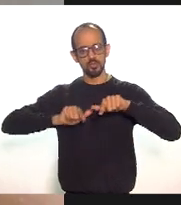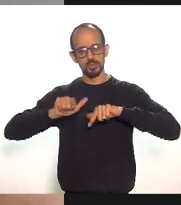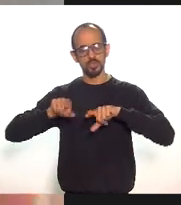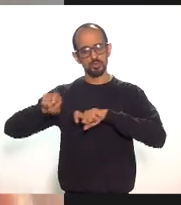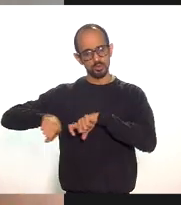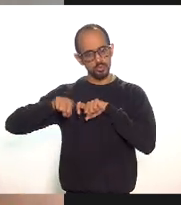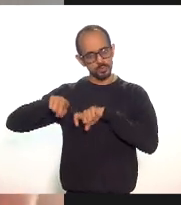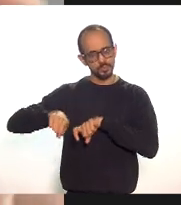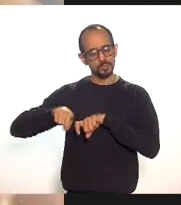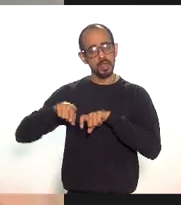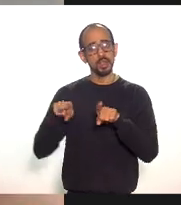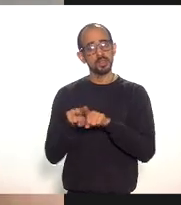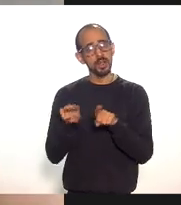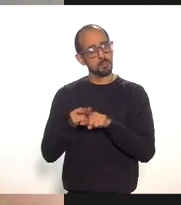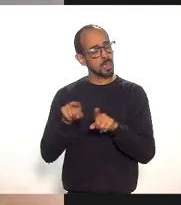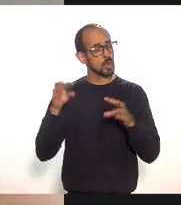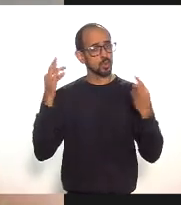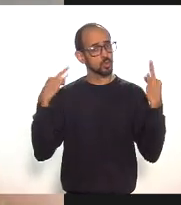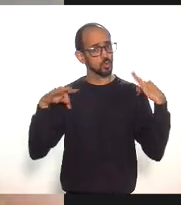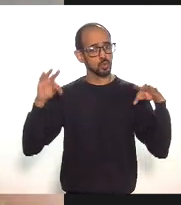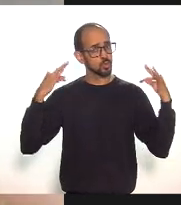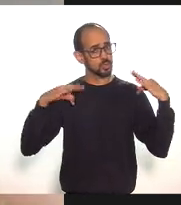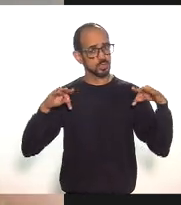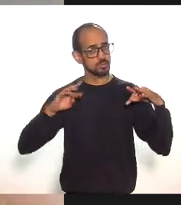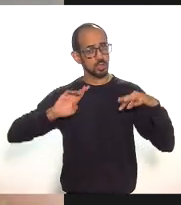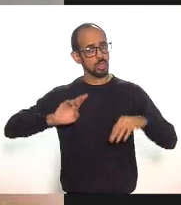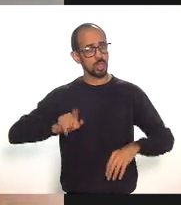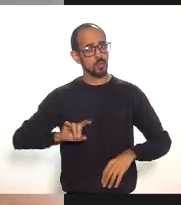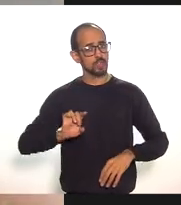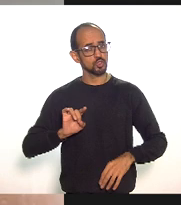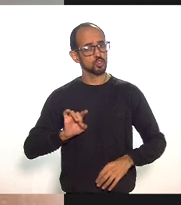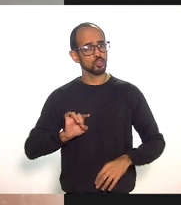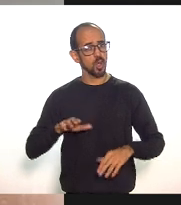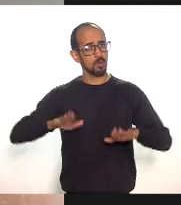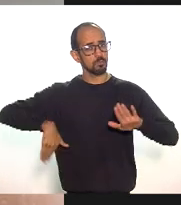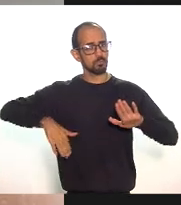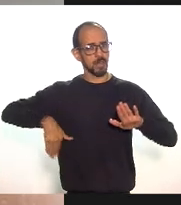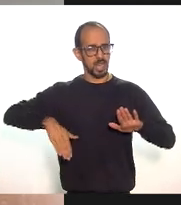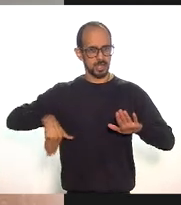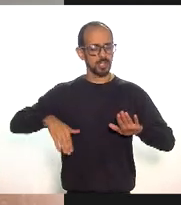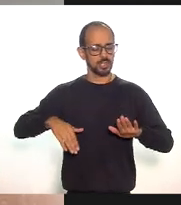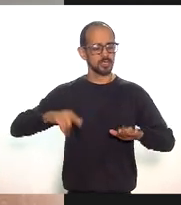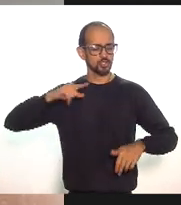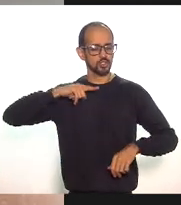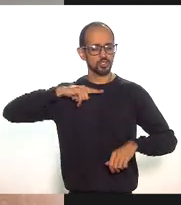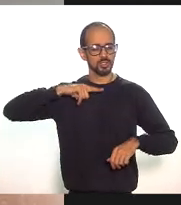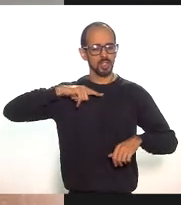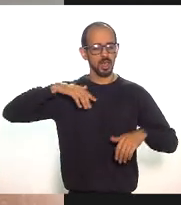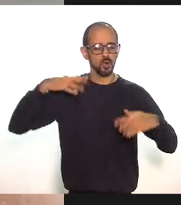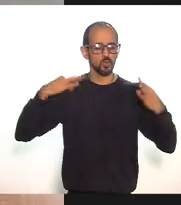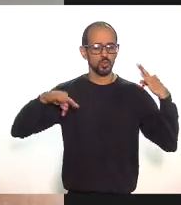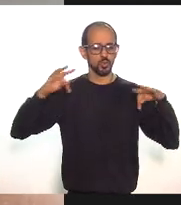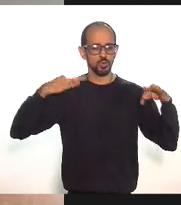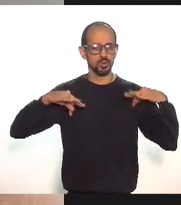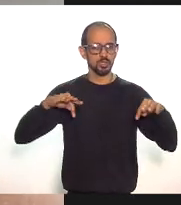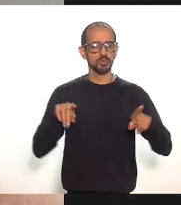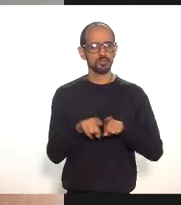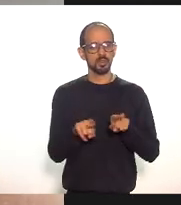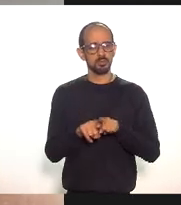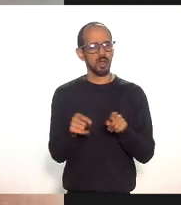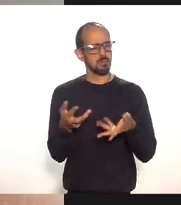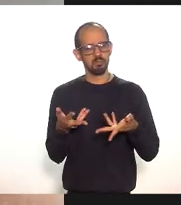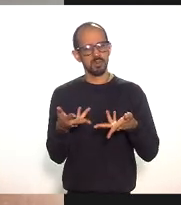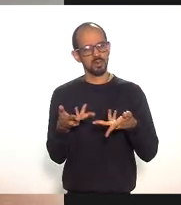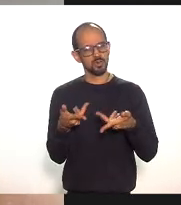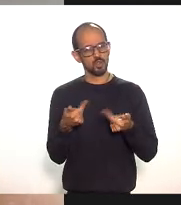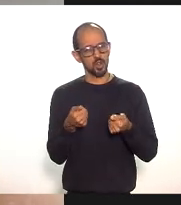também, principalmente, o turismo, que não é só praia que o Rio de Janeiro vive. A gente tem um turismo de excelência no interior